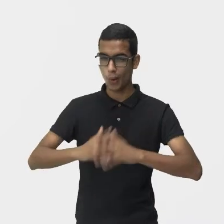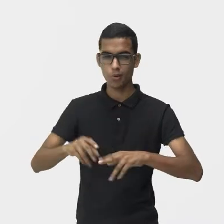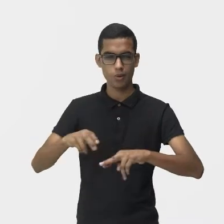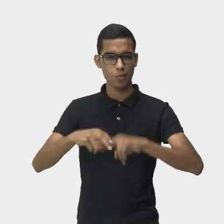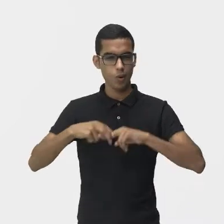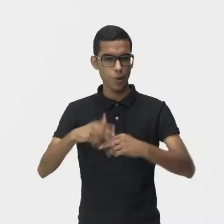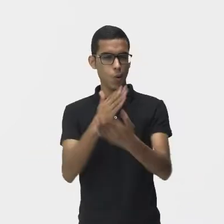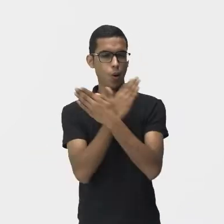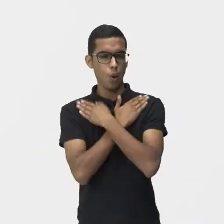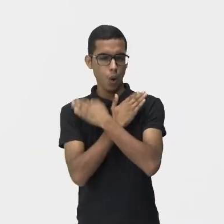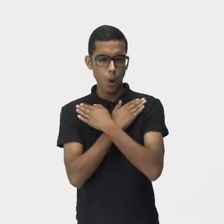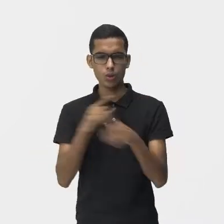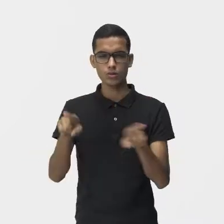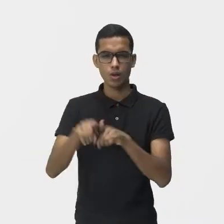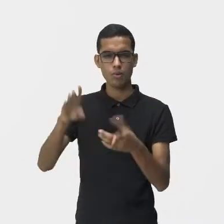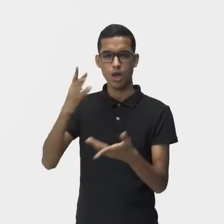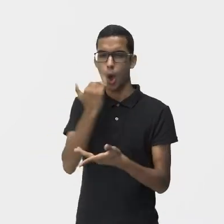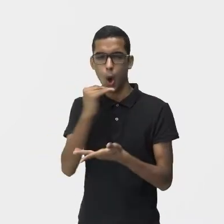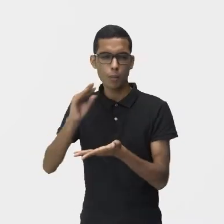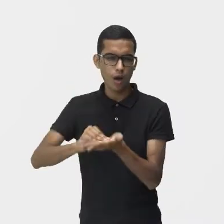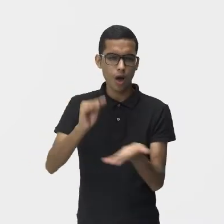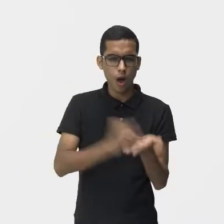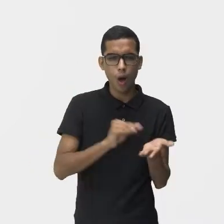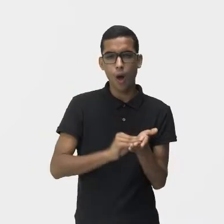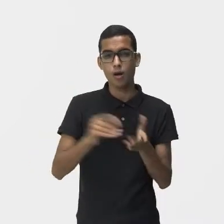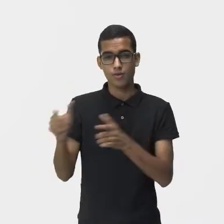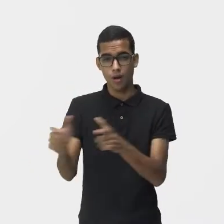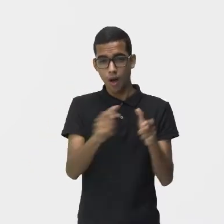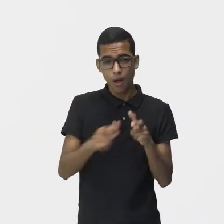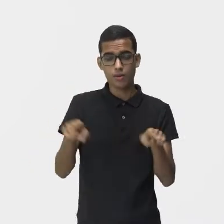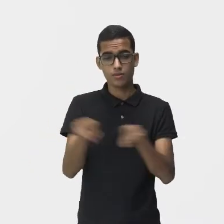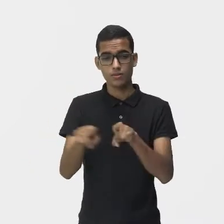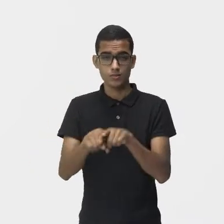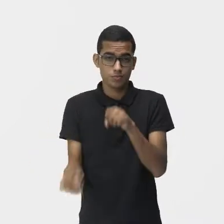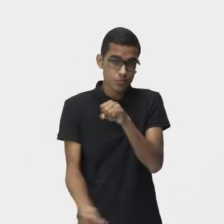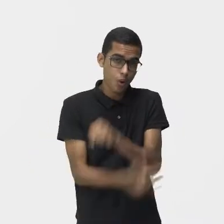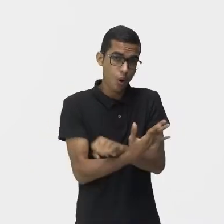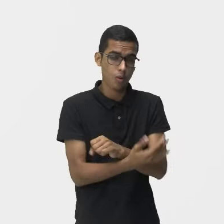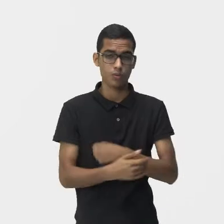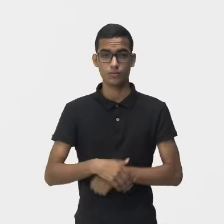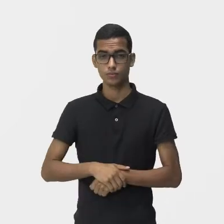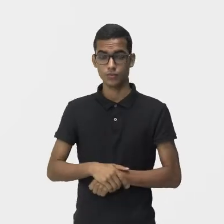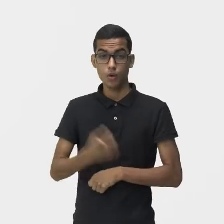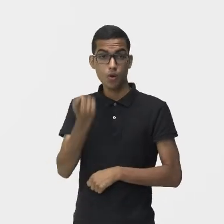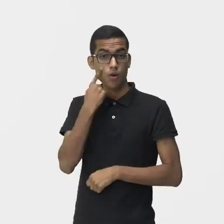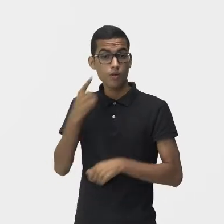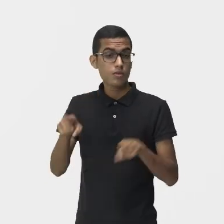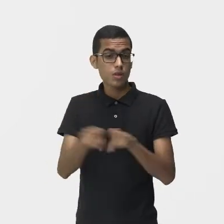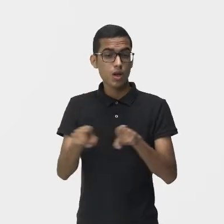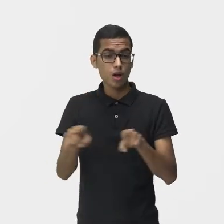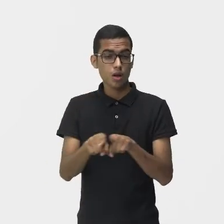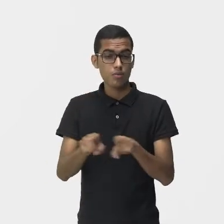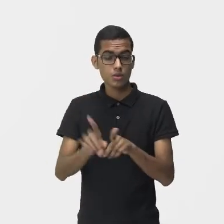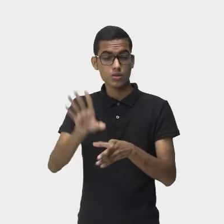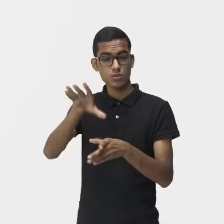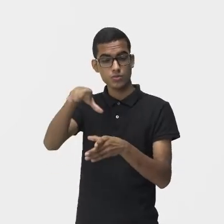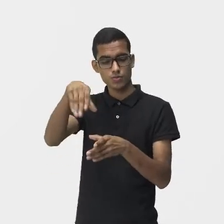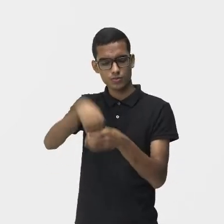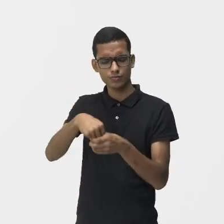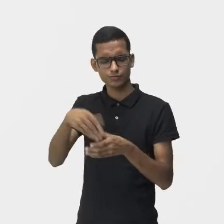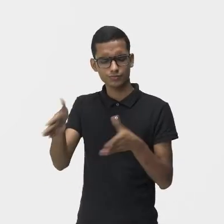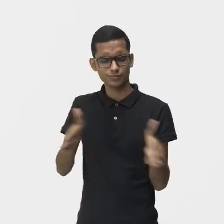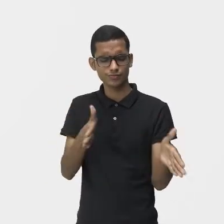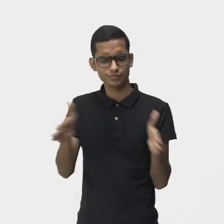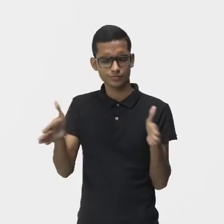desemprego, da falta de abastecimento das cidades e da corrupção. Nós vamos ver que dentro desse período